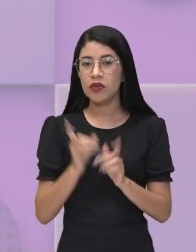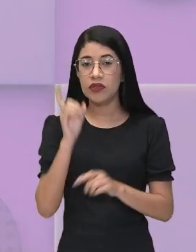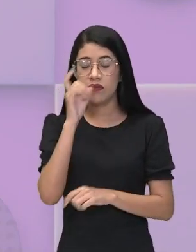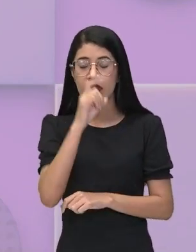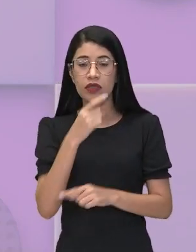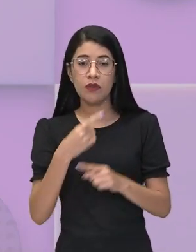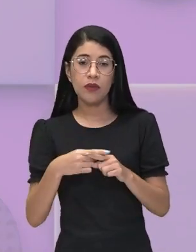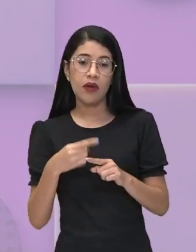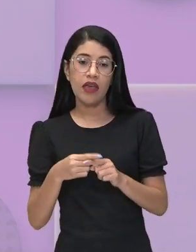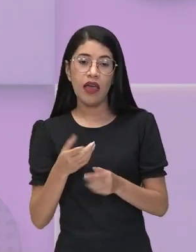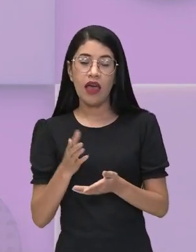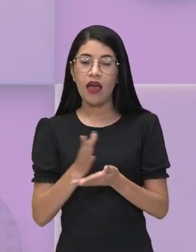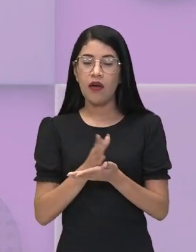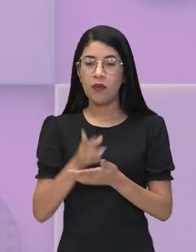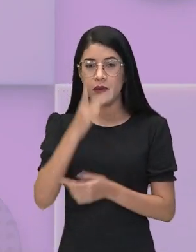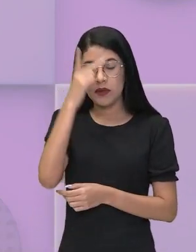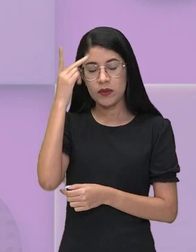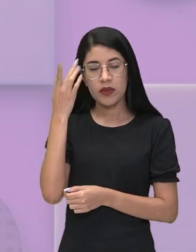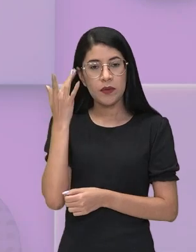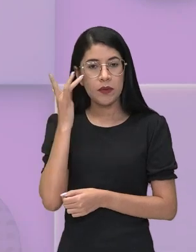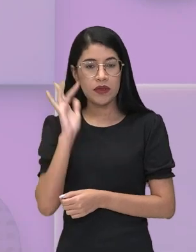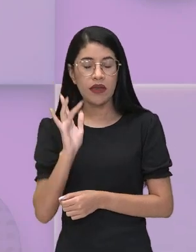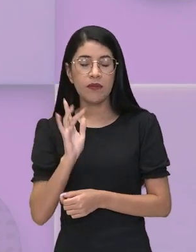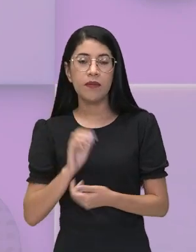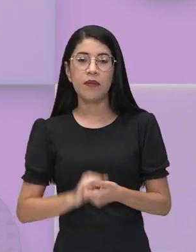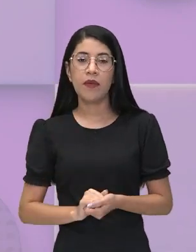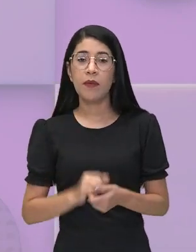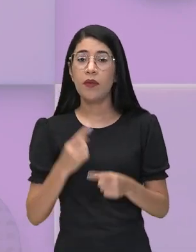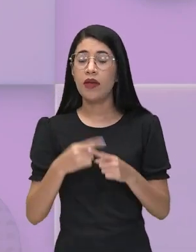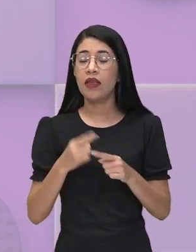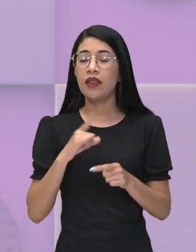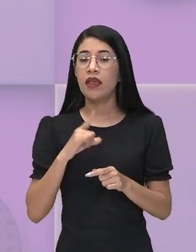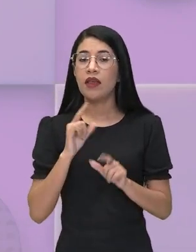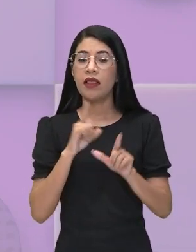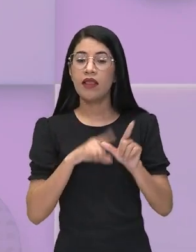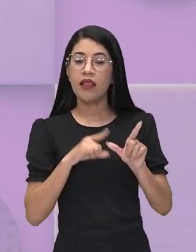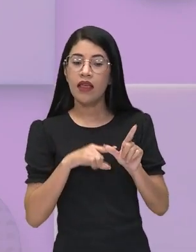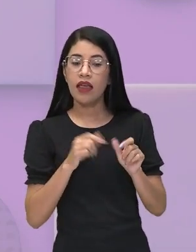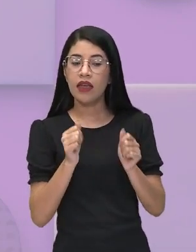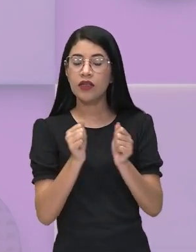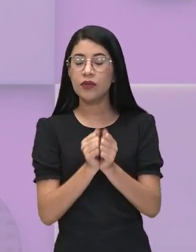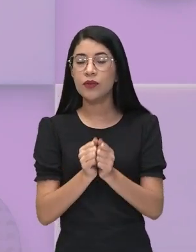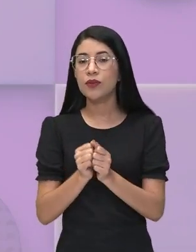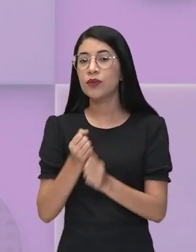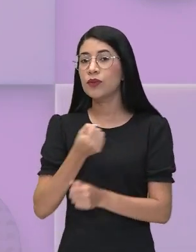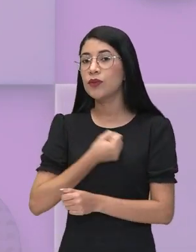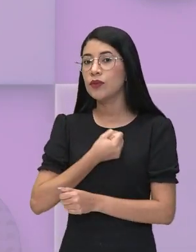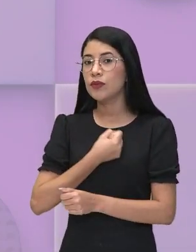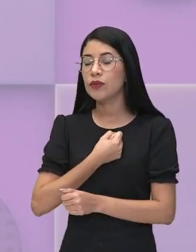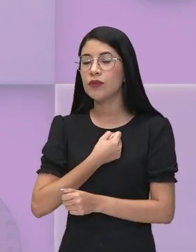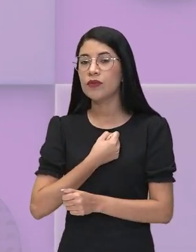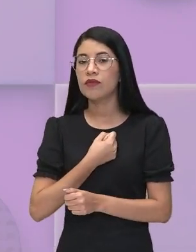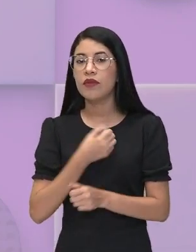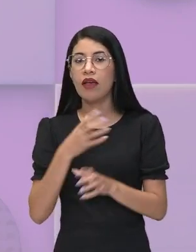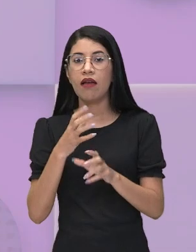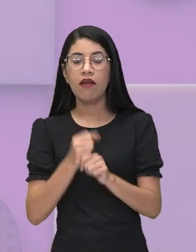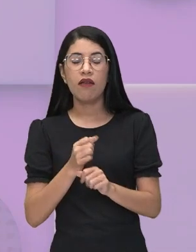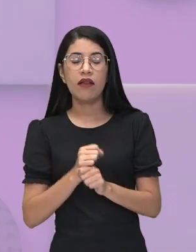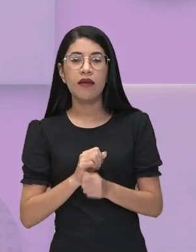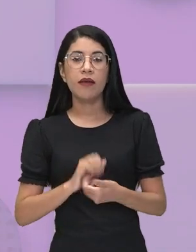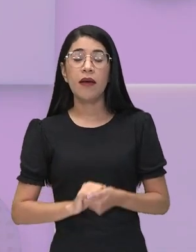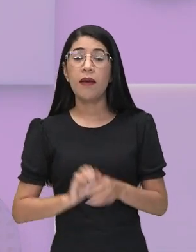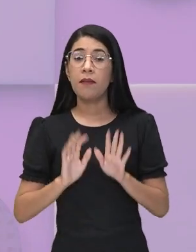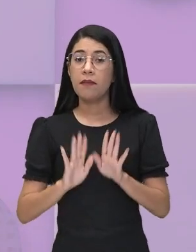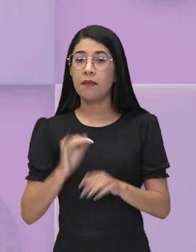porque é o momento da matemática que envolve lá letra com número, do nada aparece um. Mas é